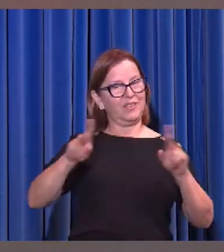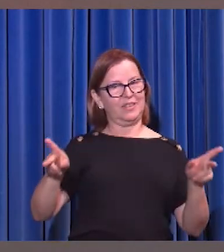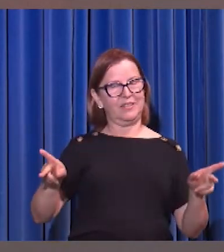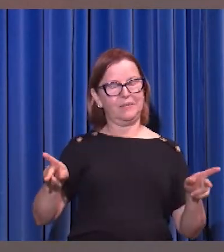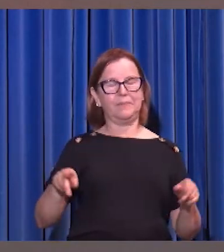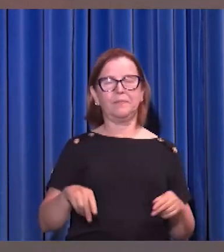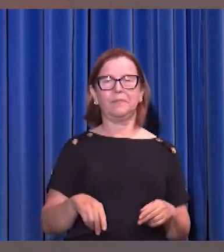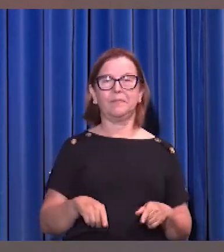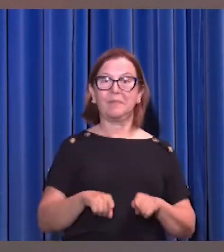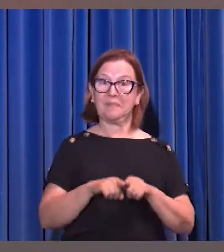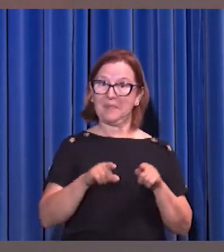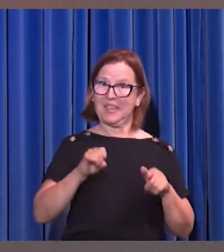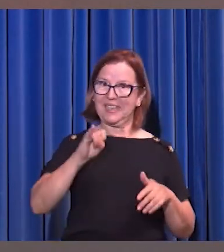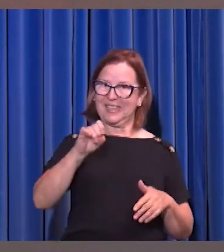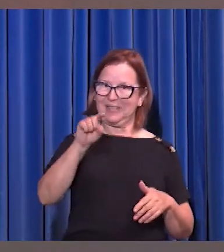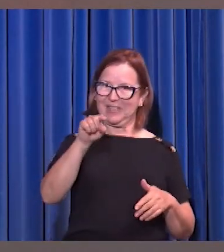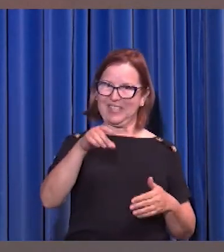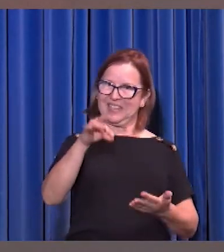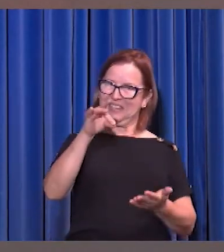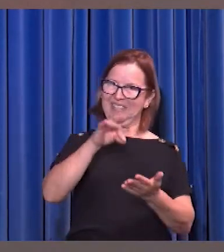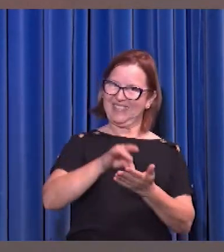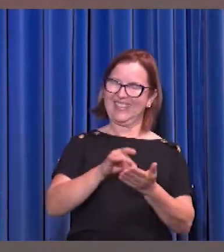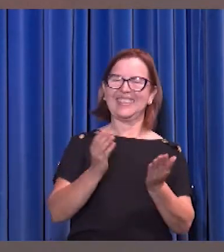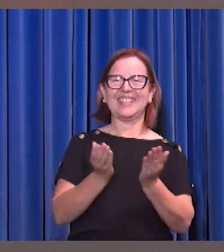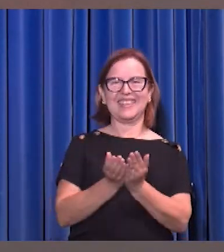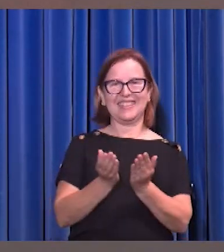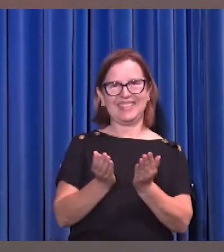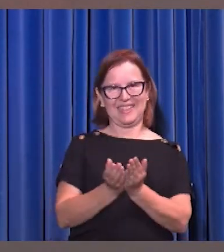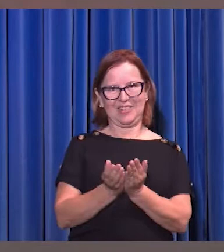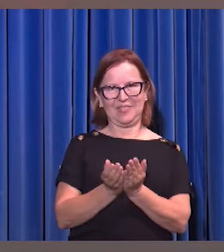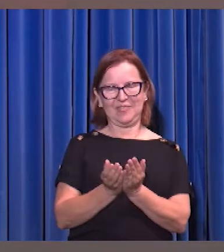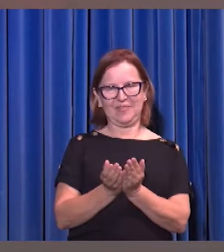Agora, se você é de fato um cristão,